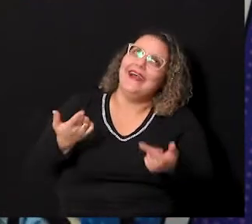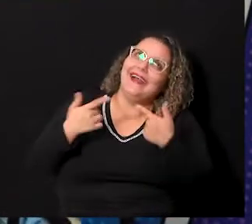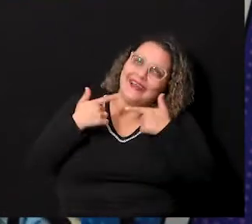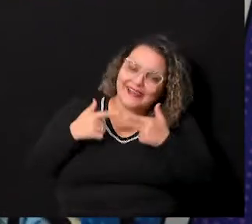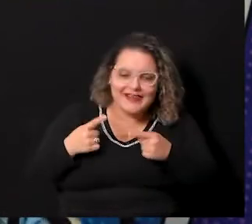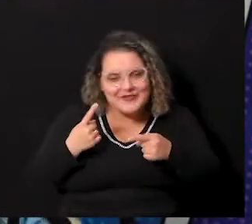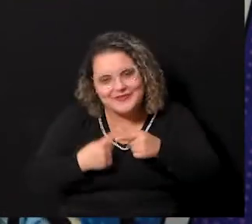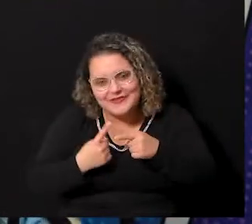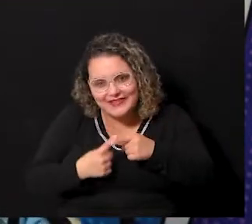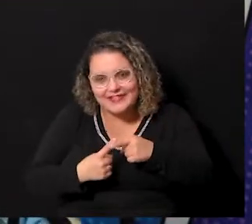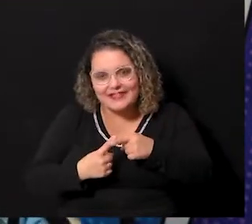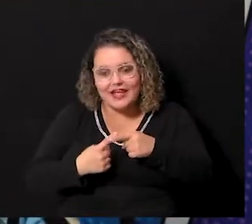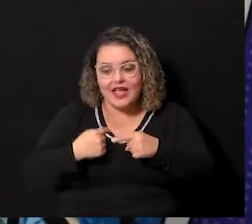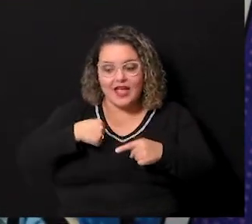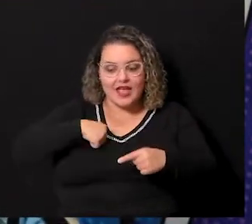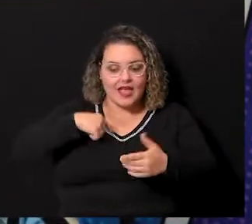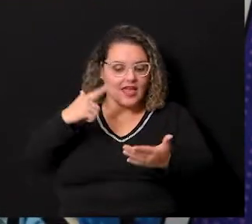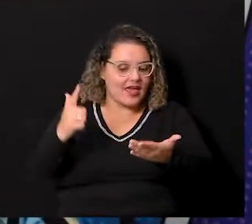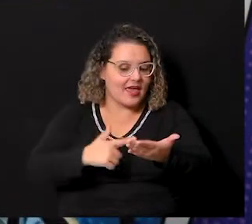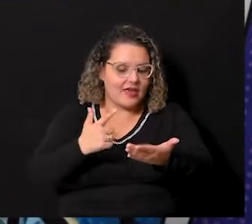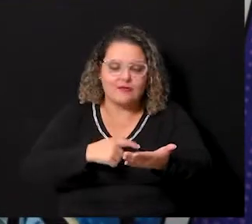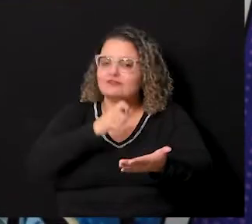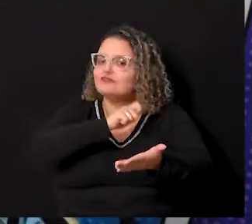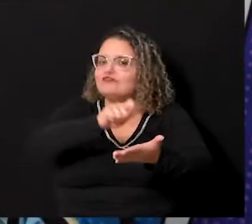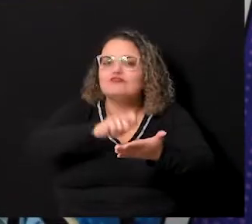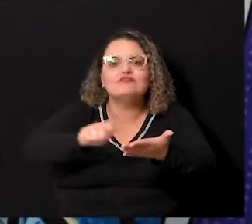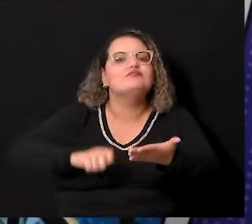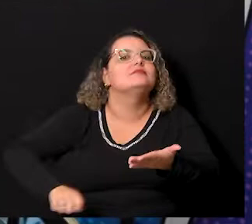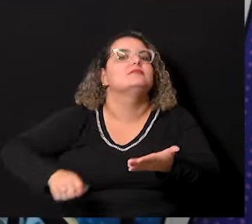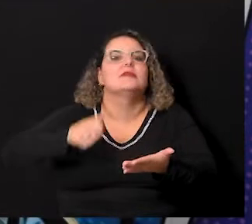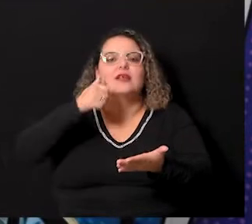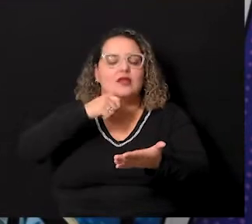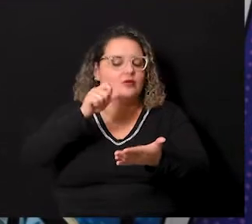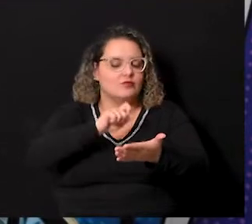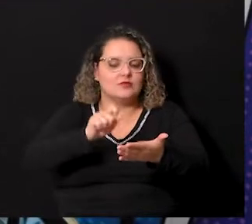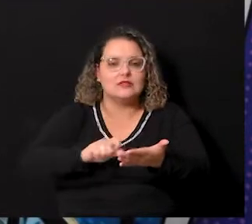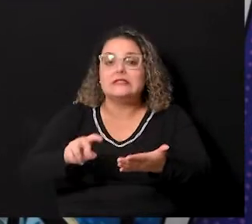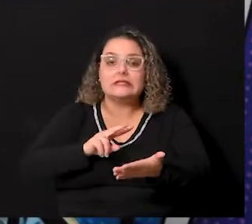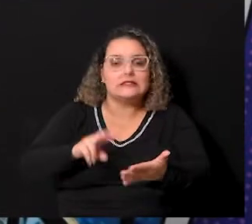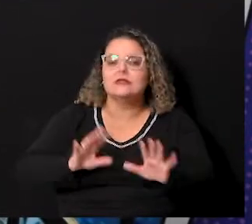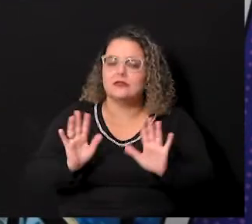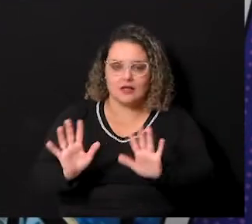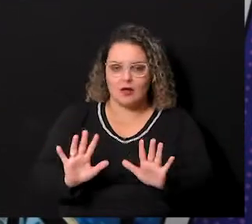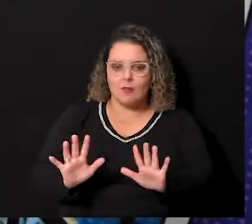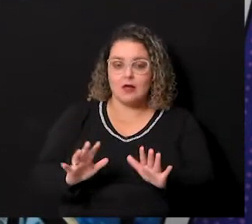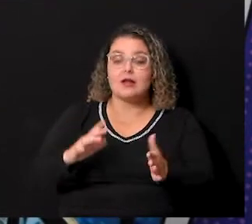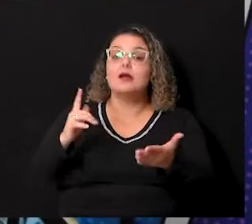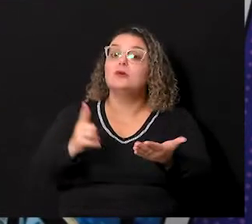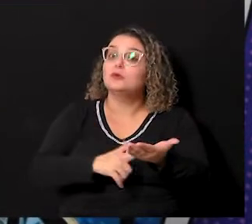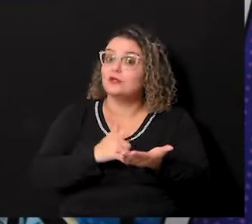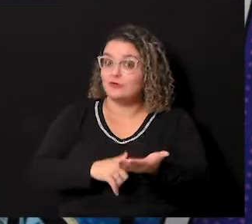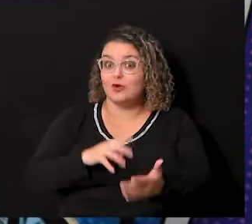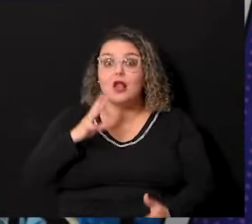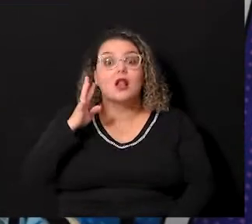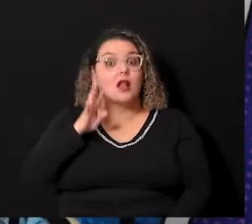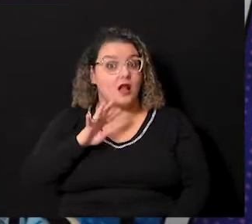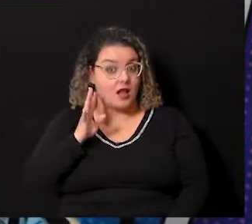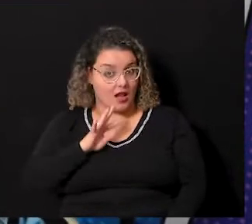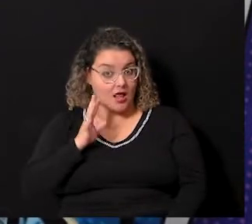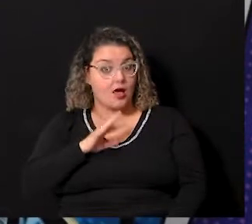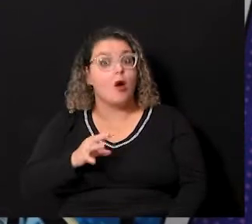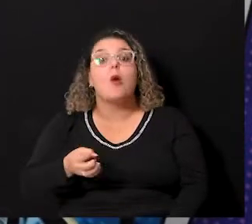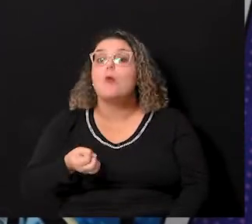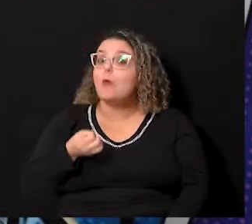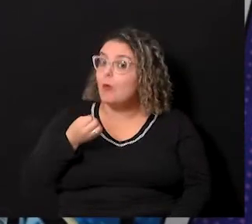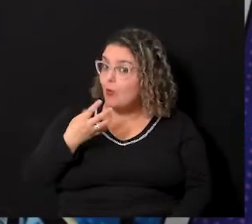Porque não é um livro que eu estou falando, eu escrevi, não é por isso, mas é um livro muito